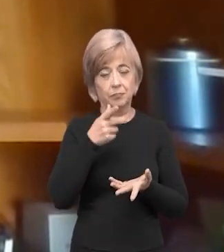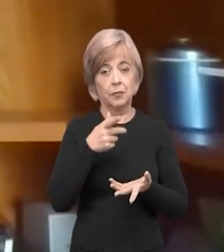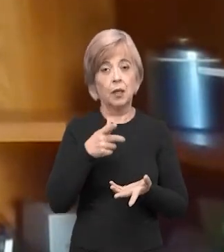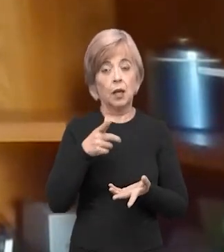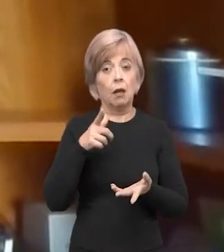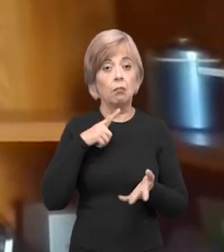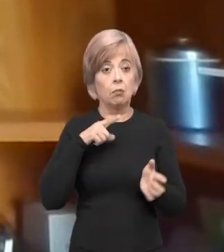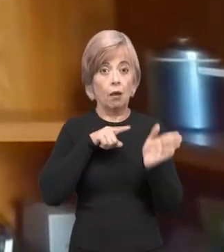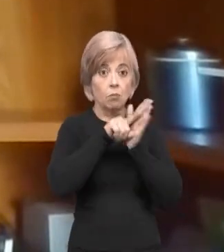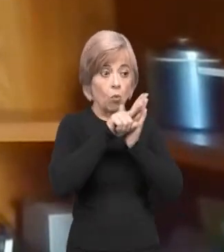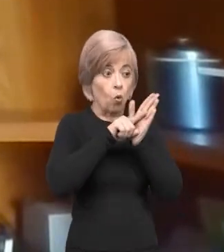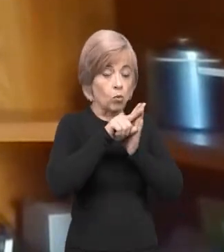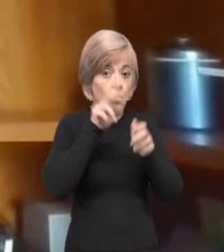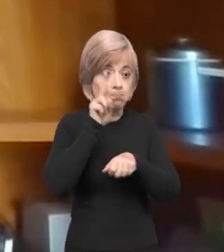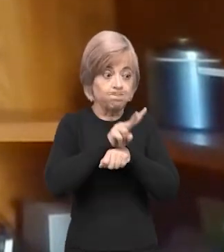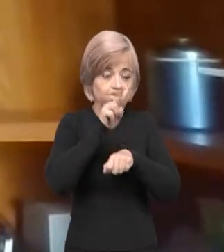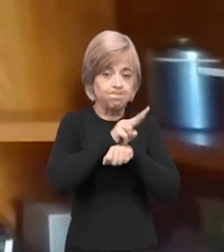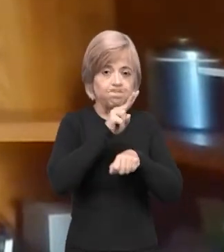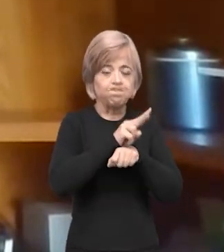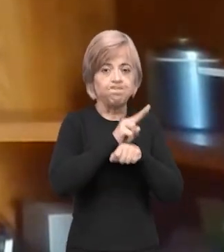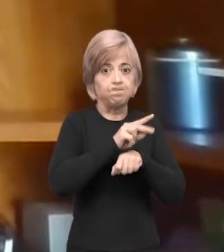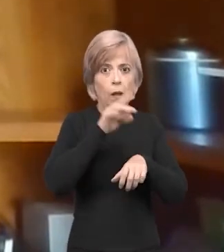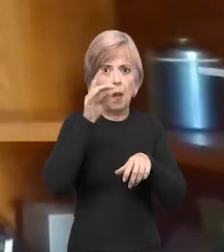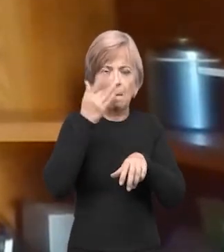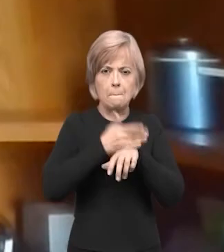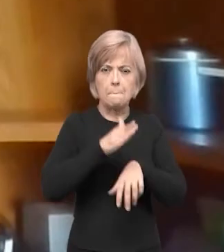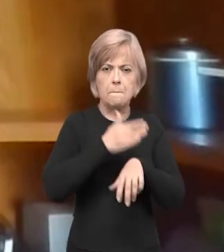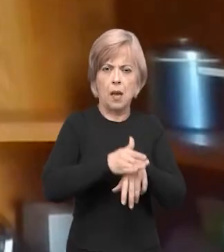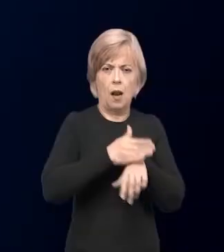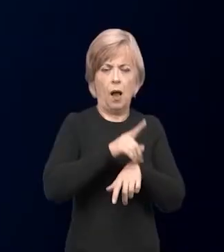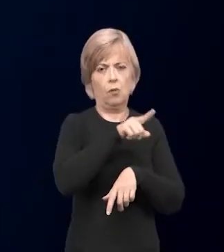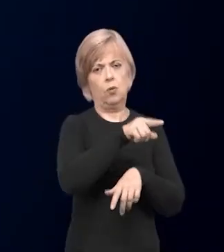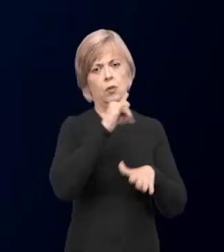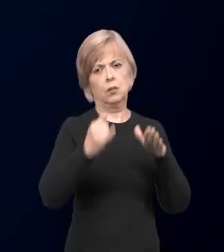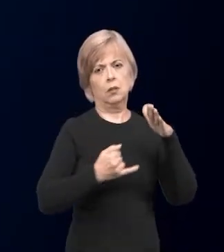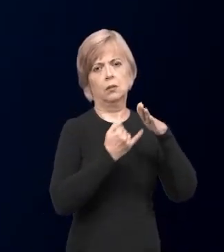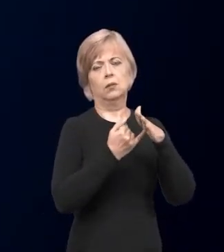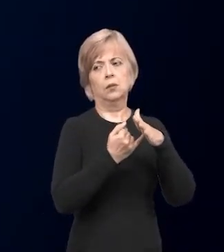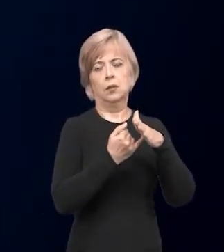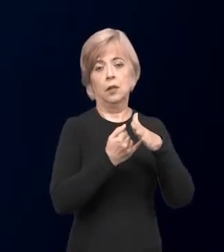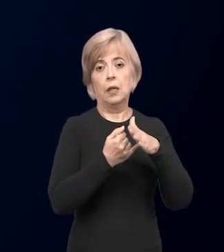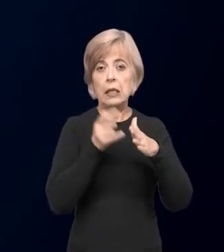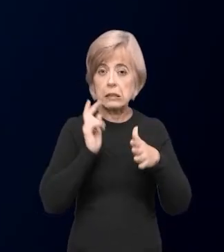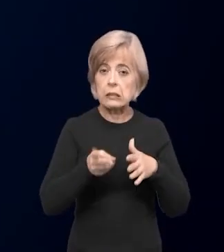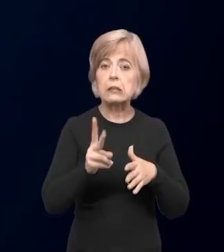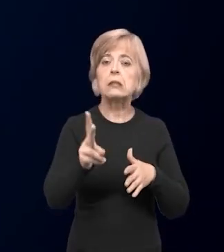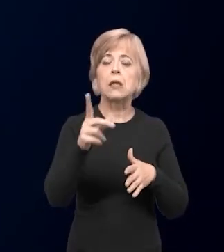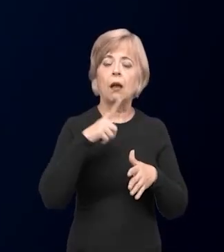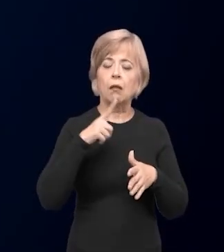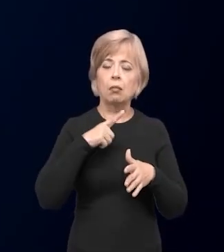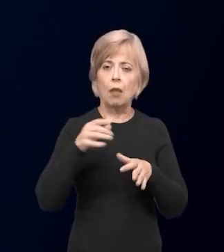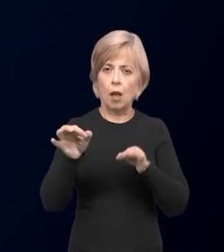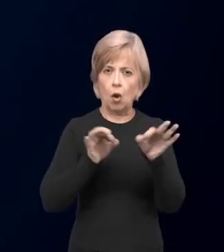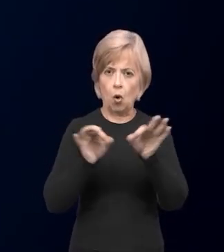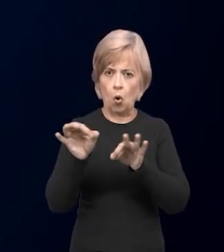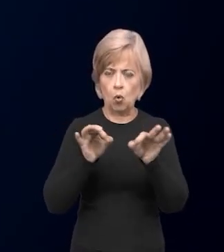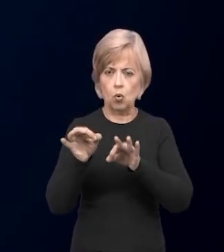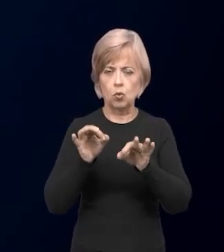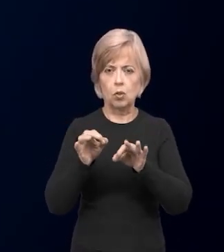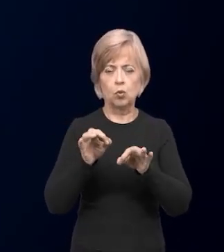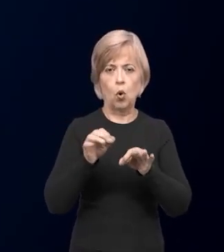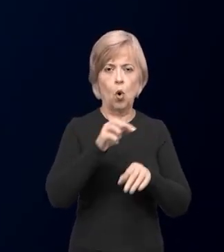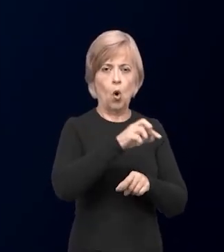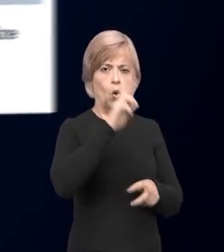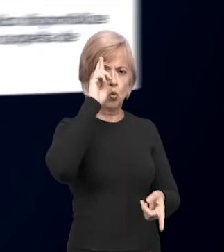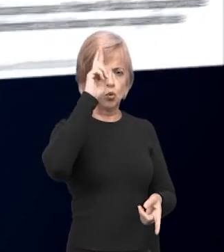foi um monitoramento ativo dessas instituições e desde sempre também estão articulados com os